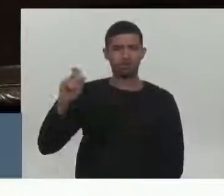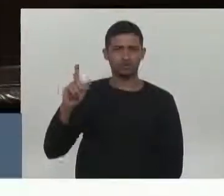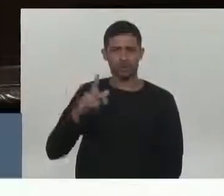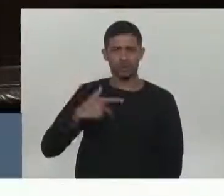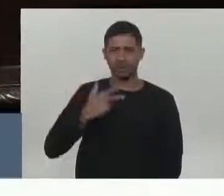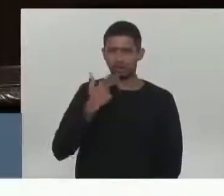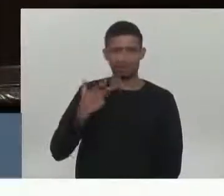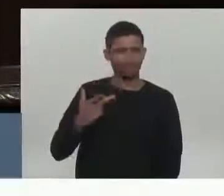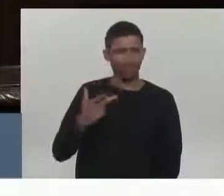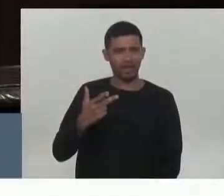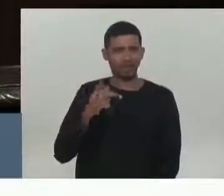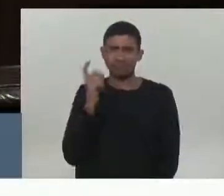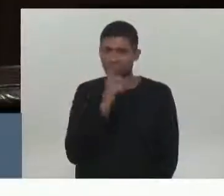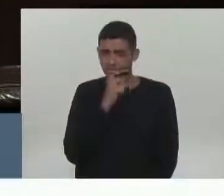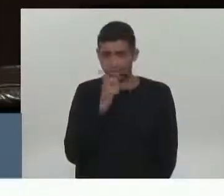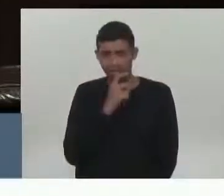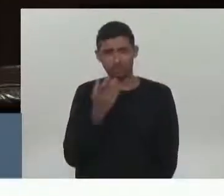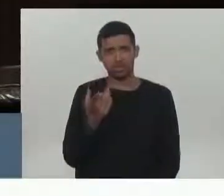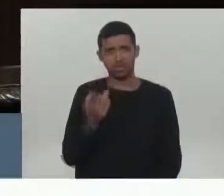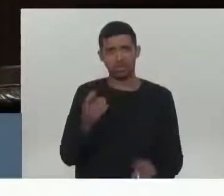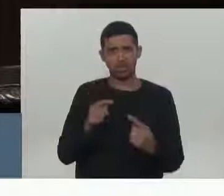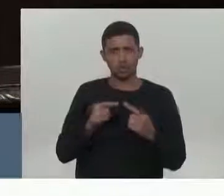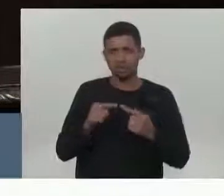respeito desse tratamento que está sendo feito.